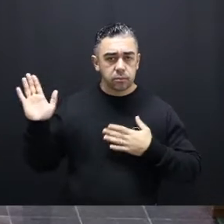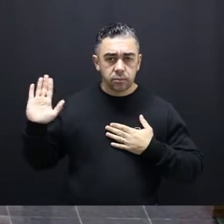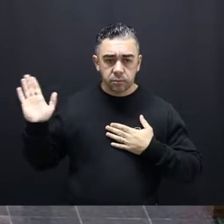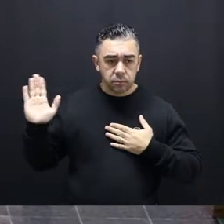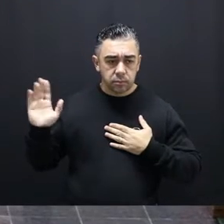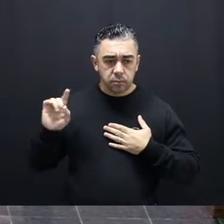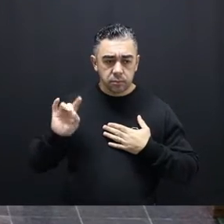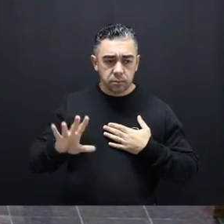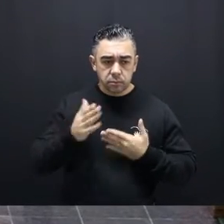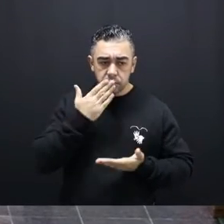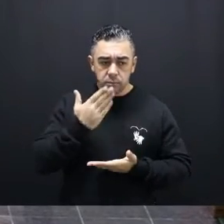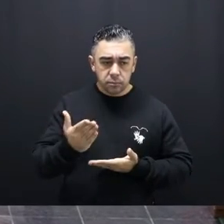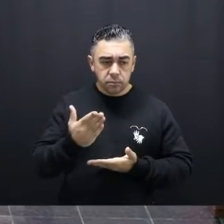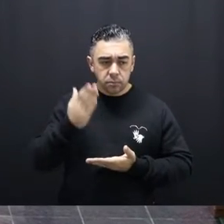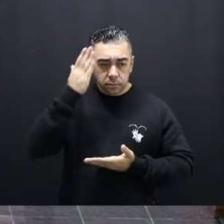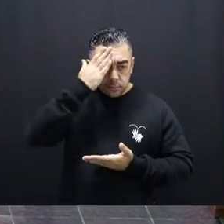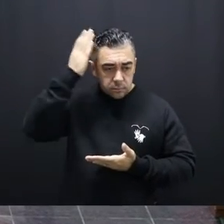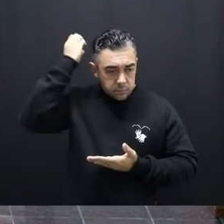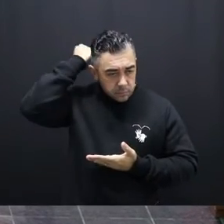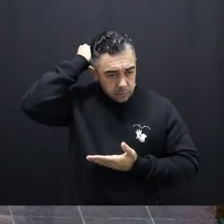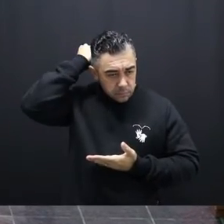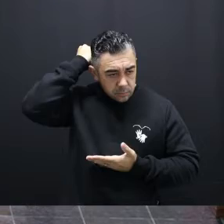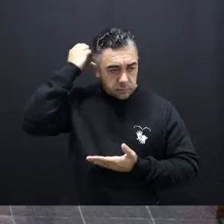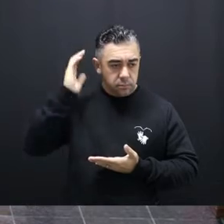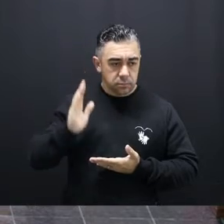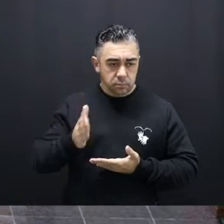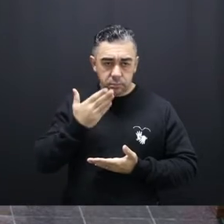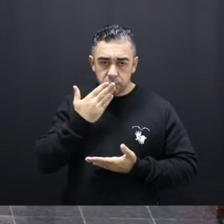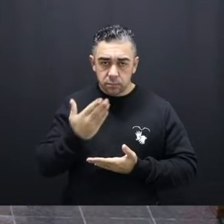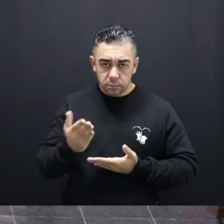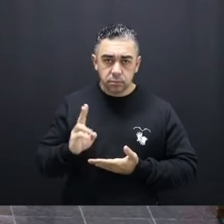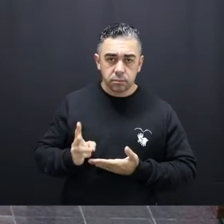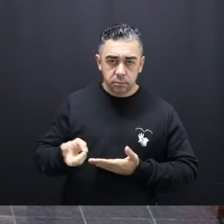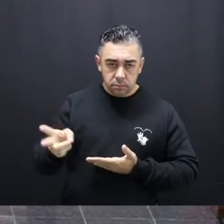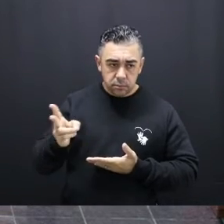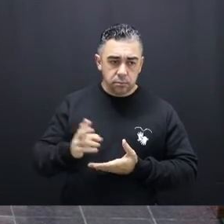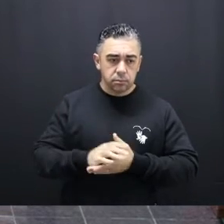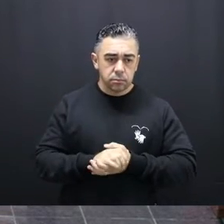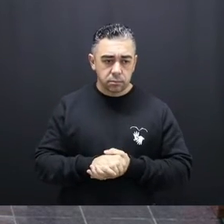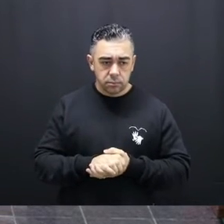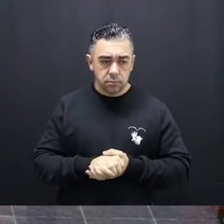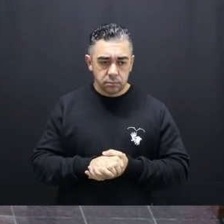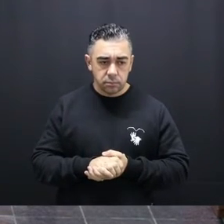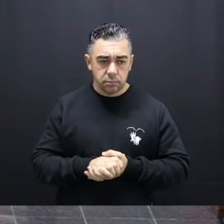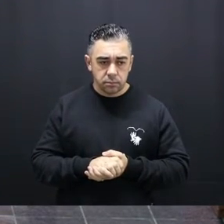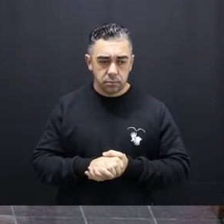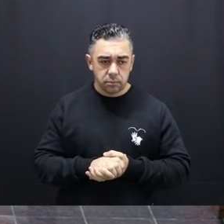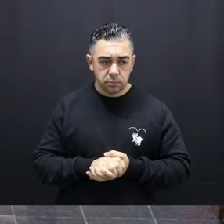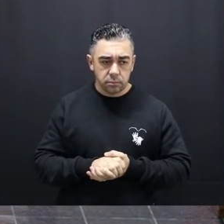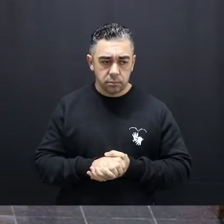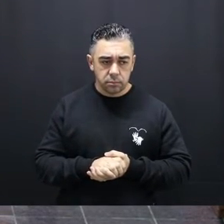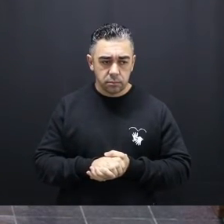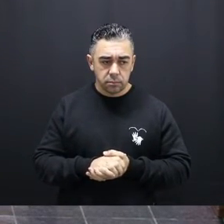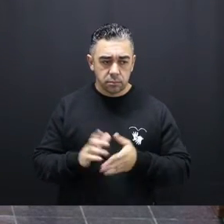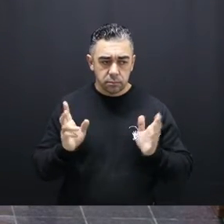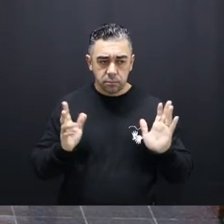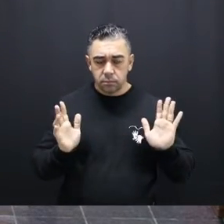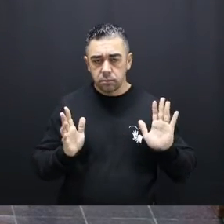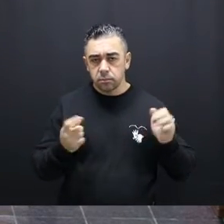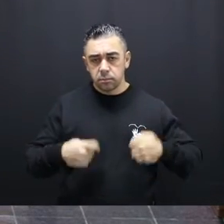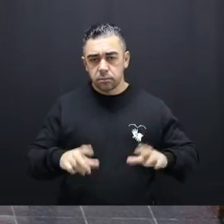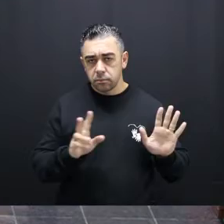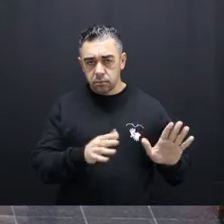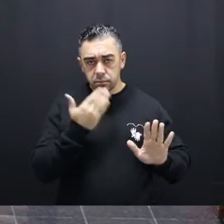Presente porque o prendedor no cabelo já que na verdade ele pediu e deu continuidade à fala eu considerei então desconsiderei o pedido dele